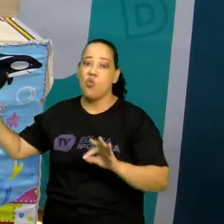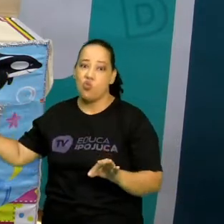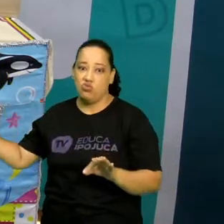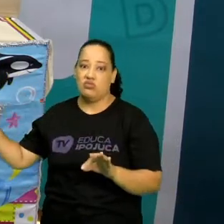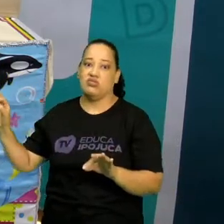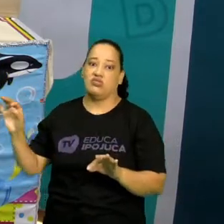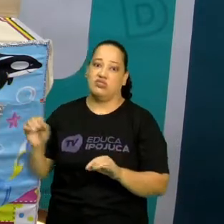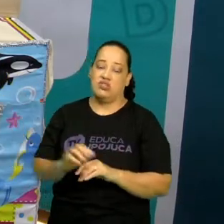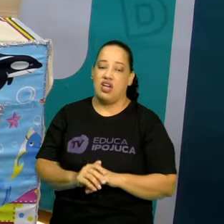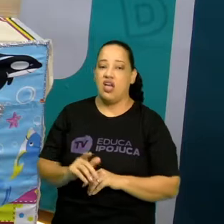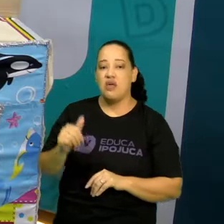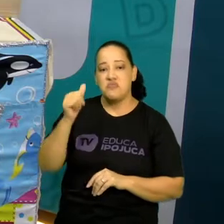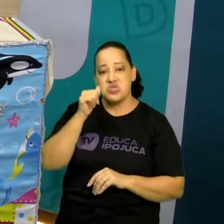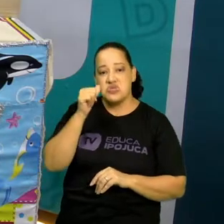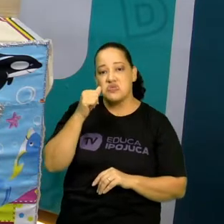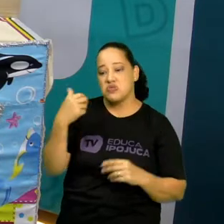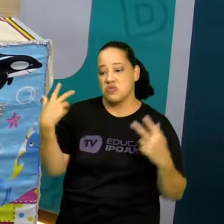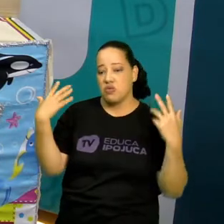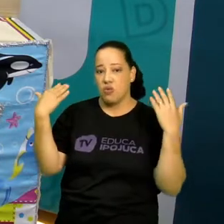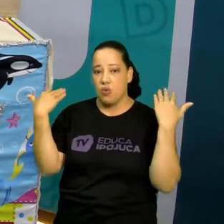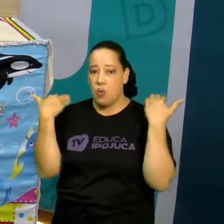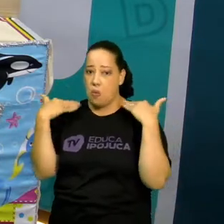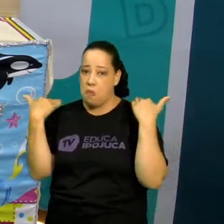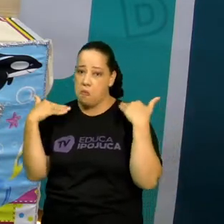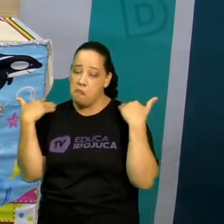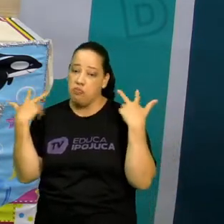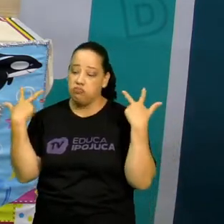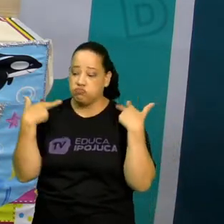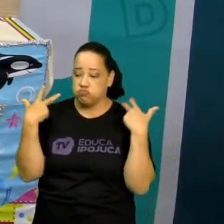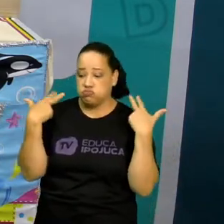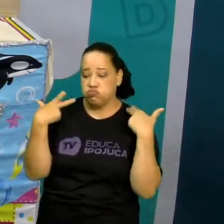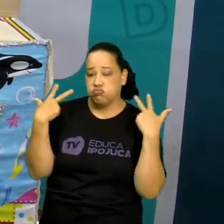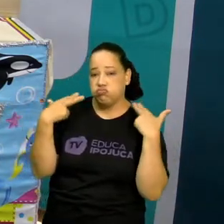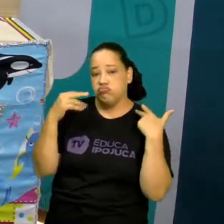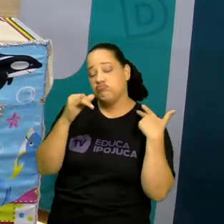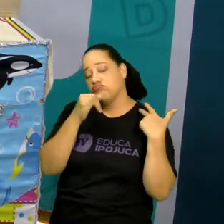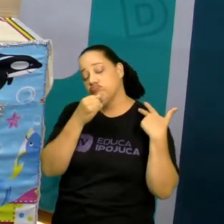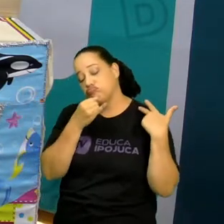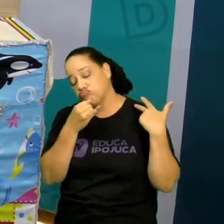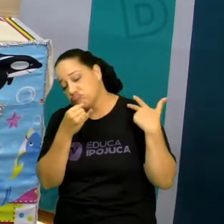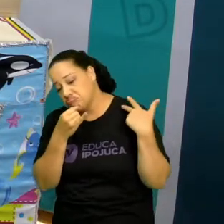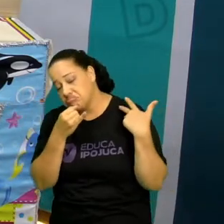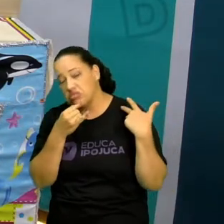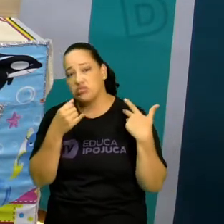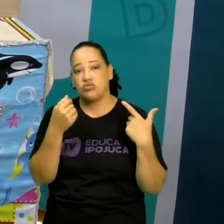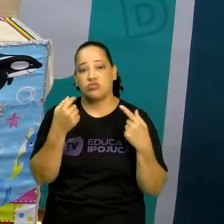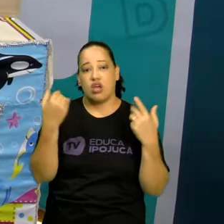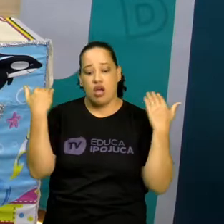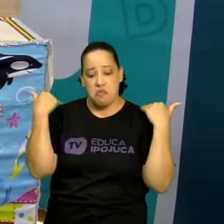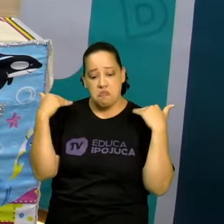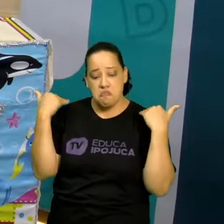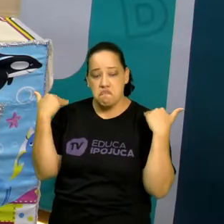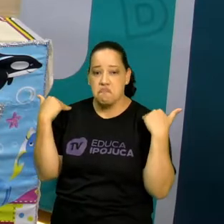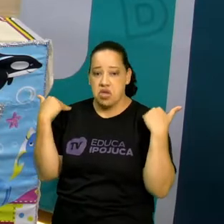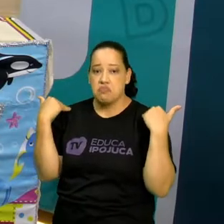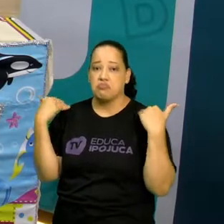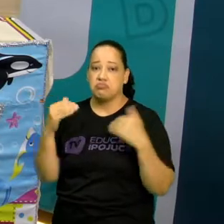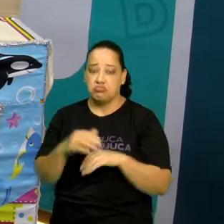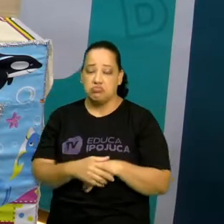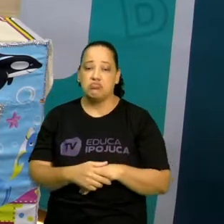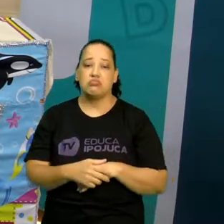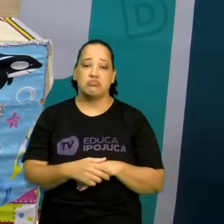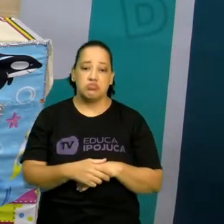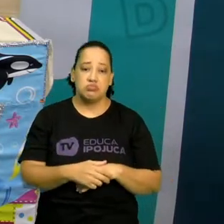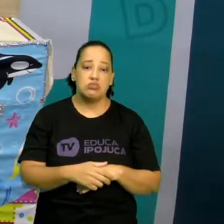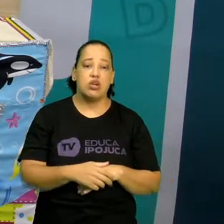tão triste leitores no cabelo assim menor do que o cabelo descia ler o cabelo dela ficou bem curtinho foi leiturinha